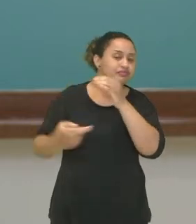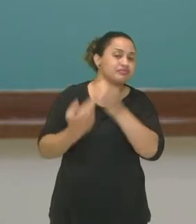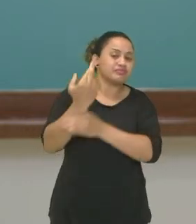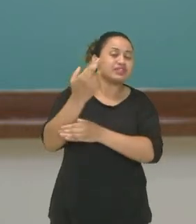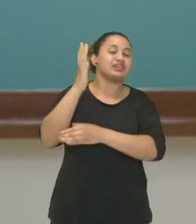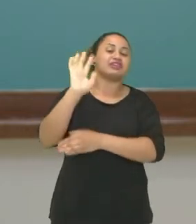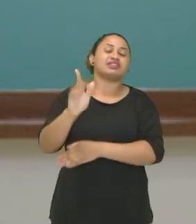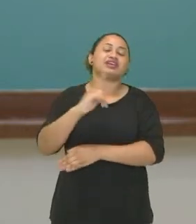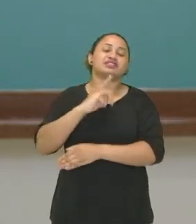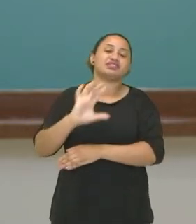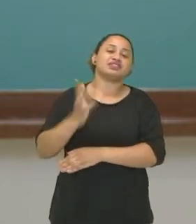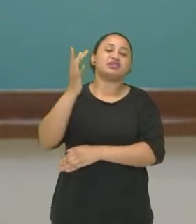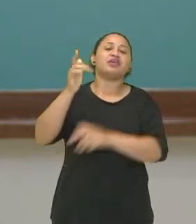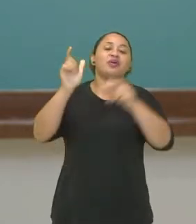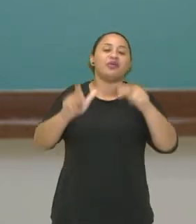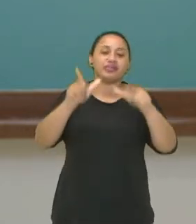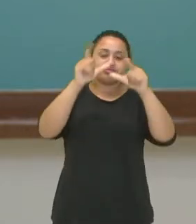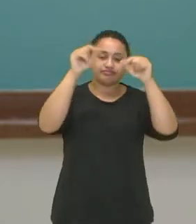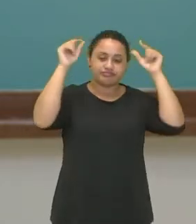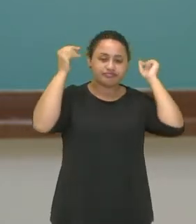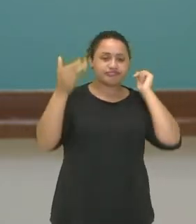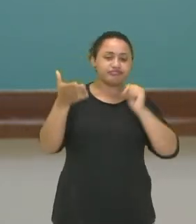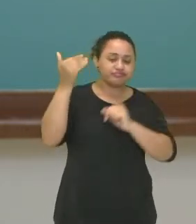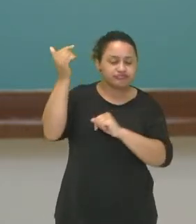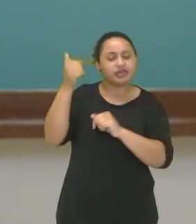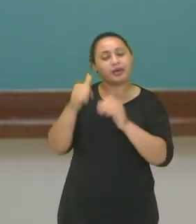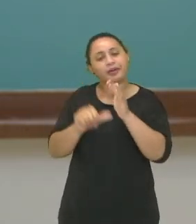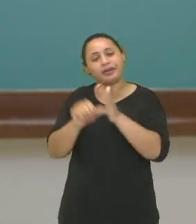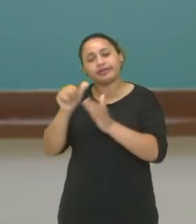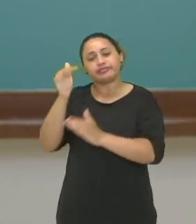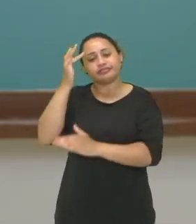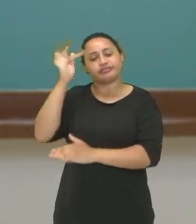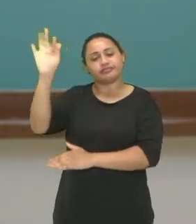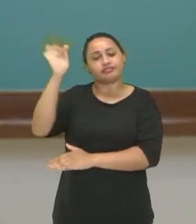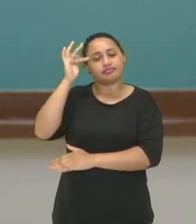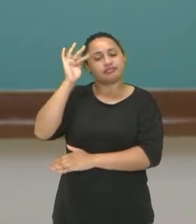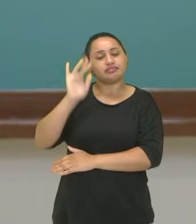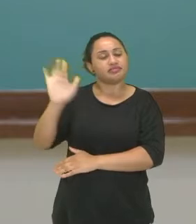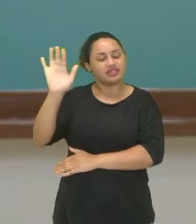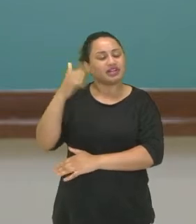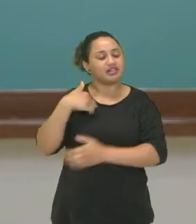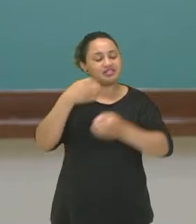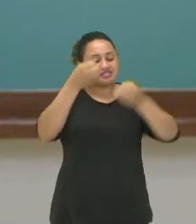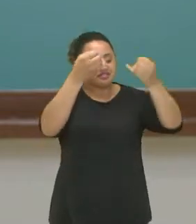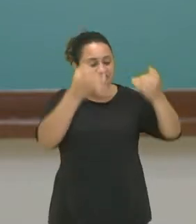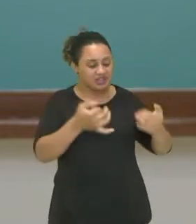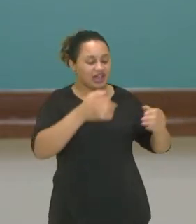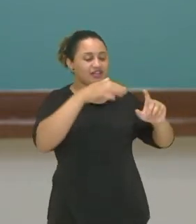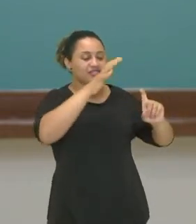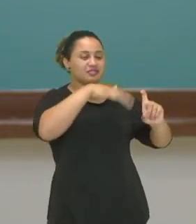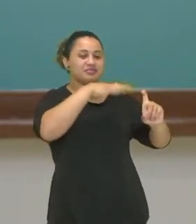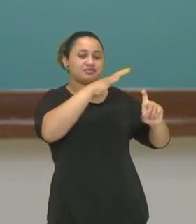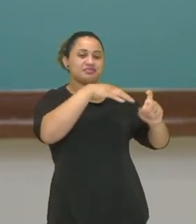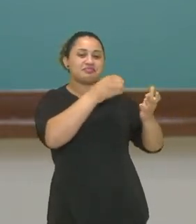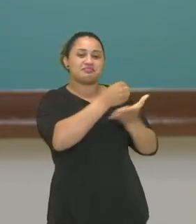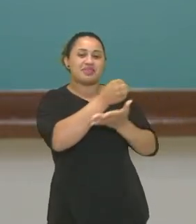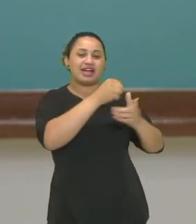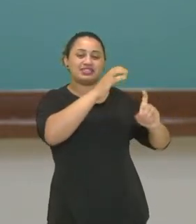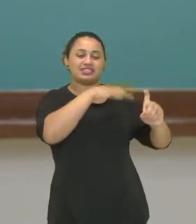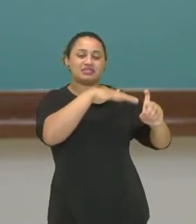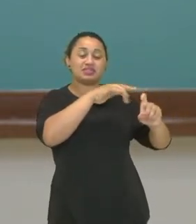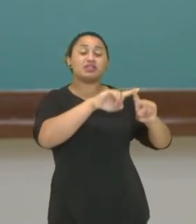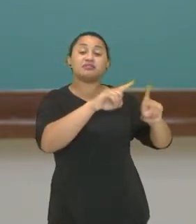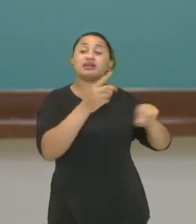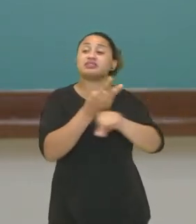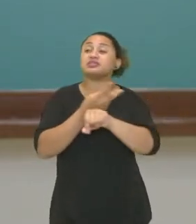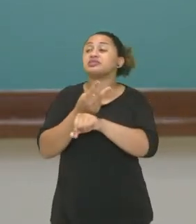Antiga, quando os primeiros filósofos deixaram de explicar a realidade por meio dos mitos, da mitologia grega, e buscaram na